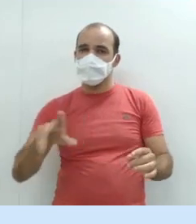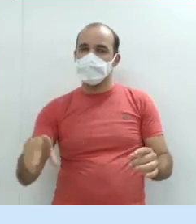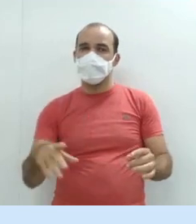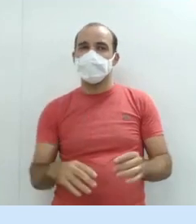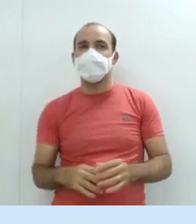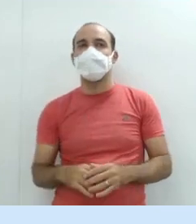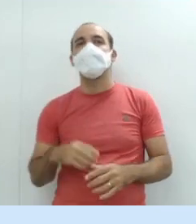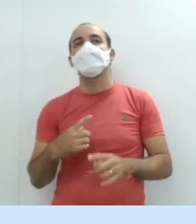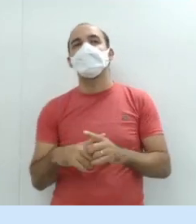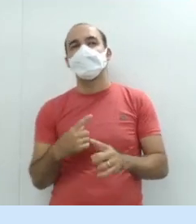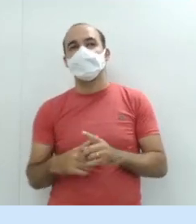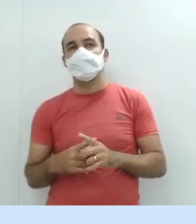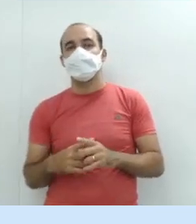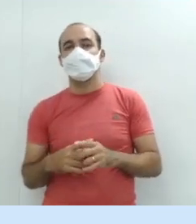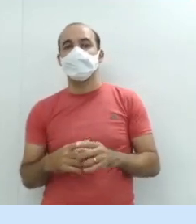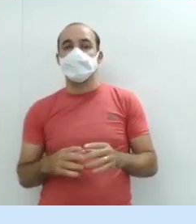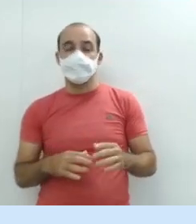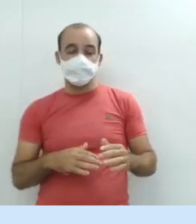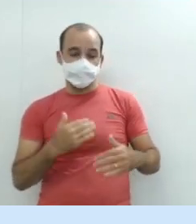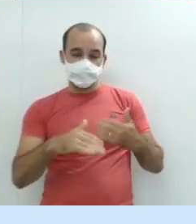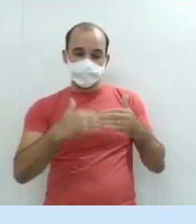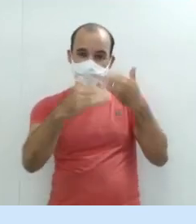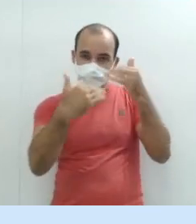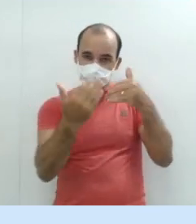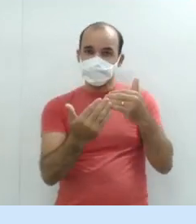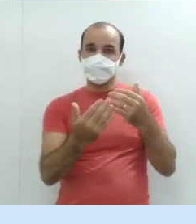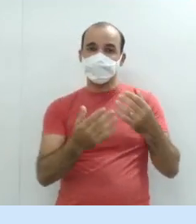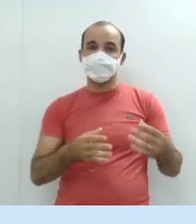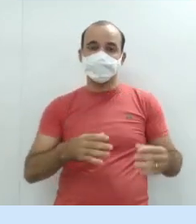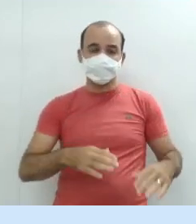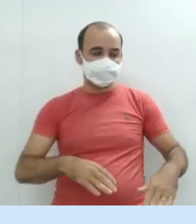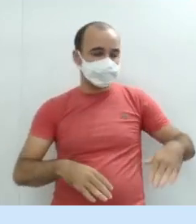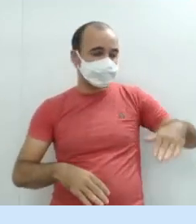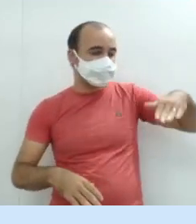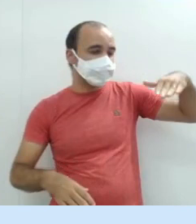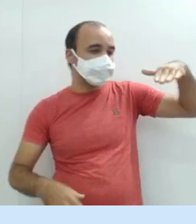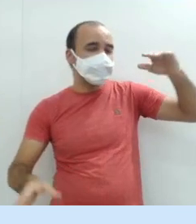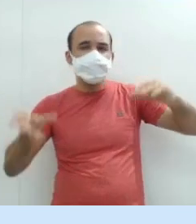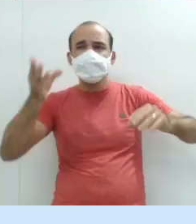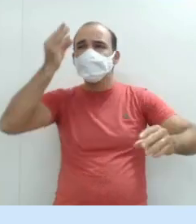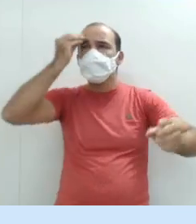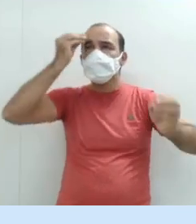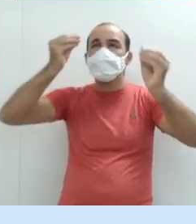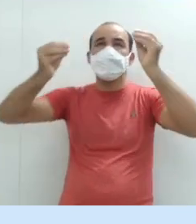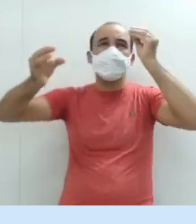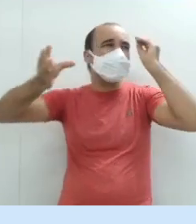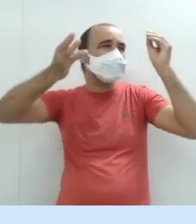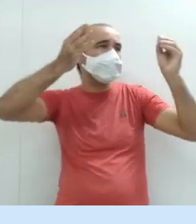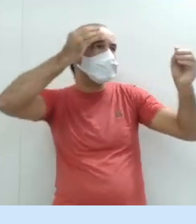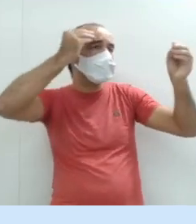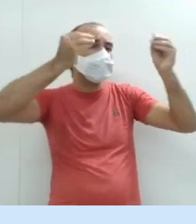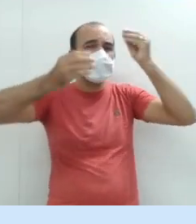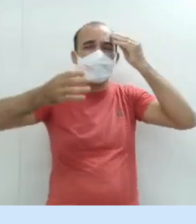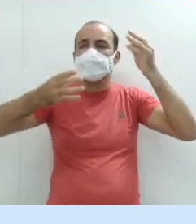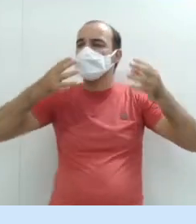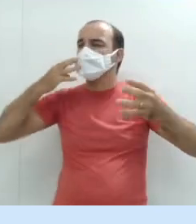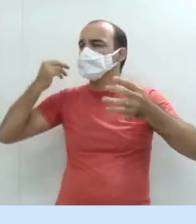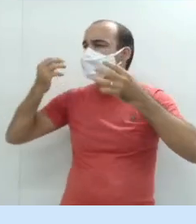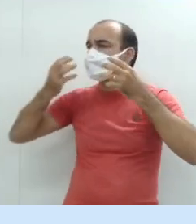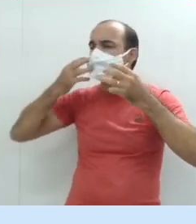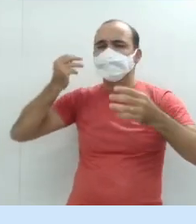a construção, lembra da construção que nós falamos há um tempinho atrás? Que é a questão dos códigos, das regras, dos costumes,